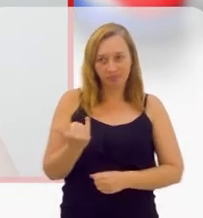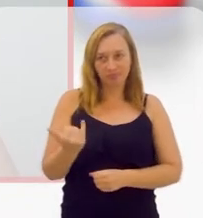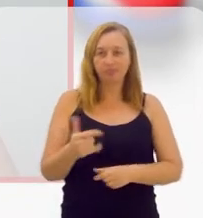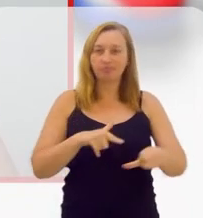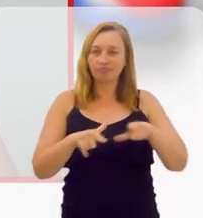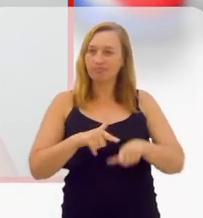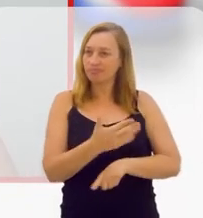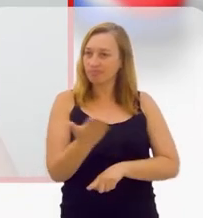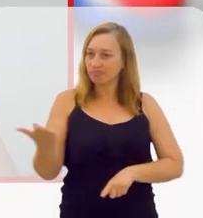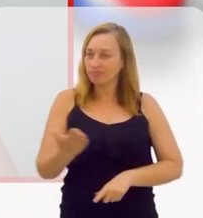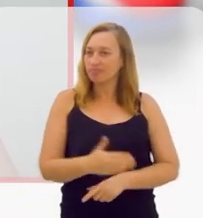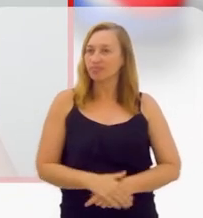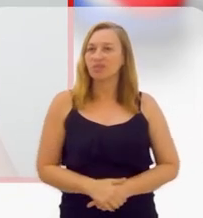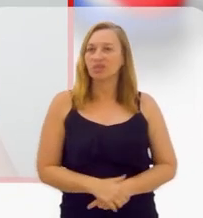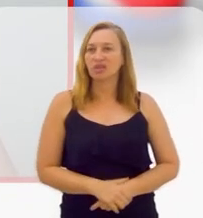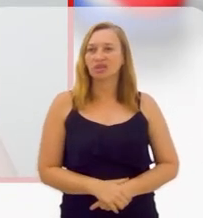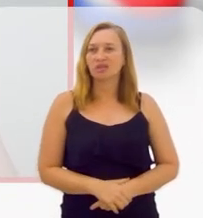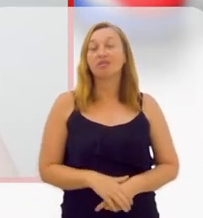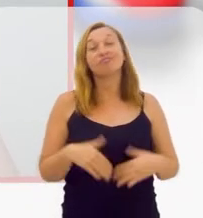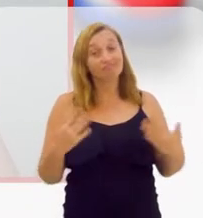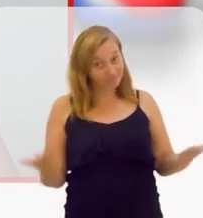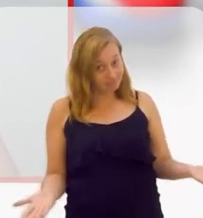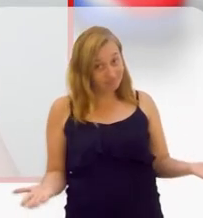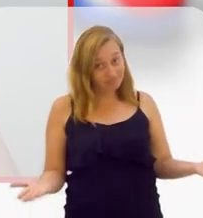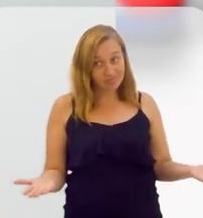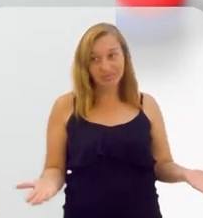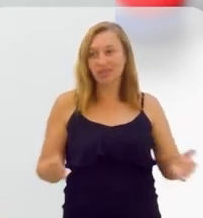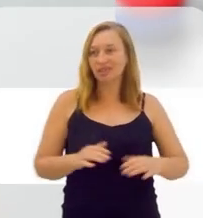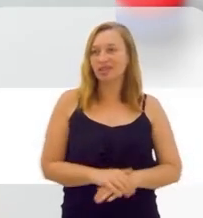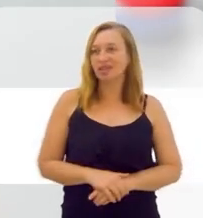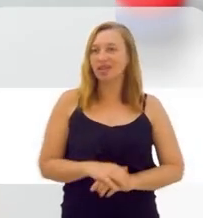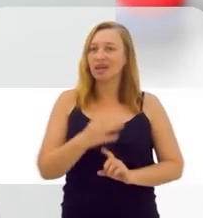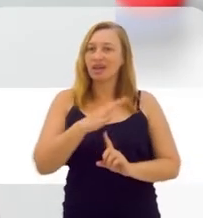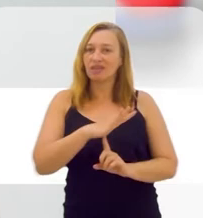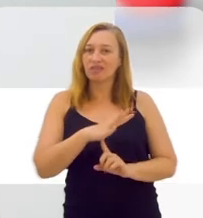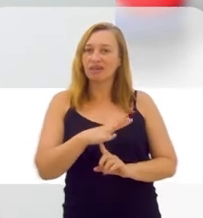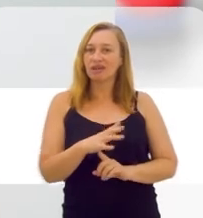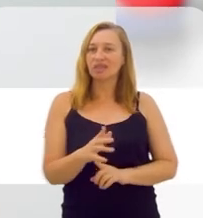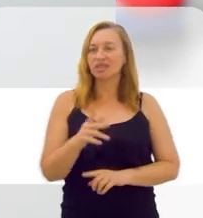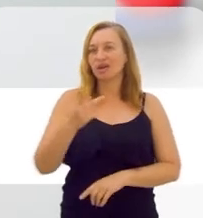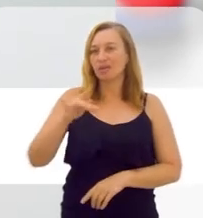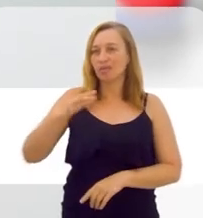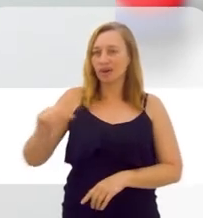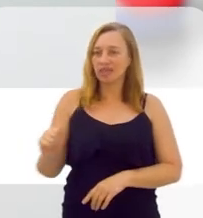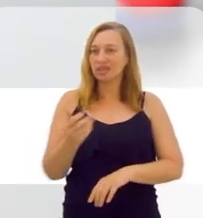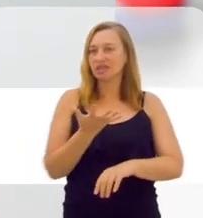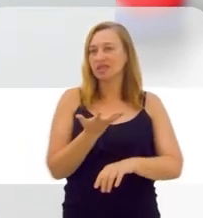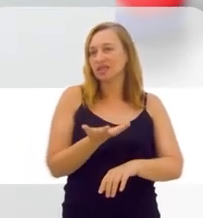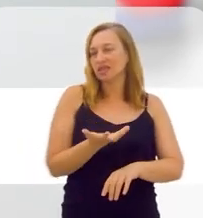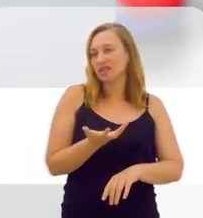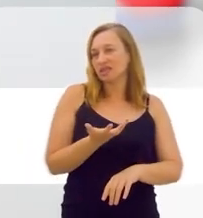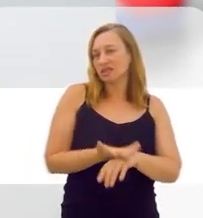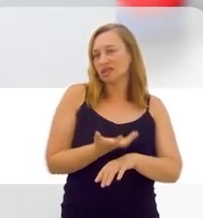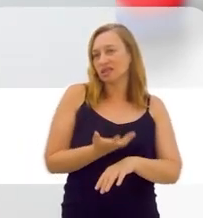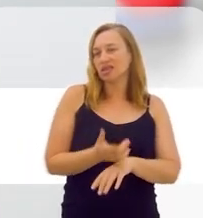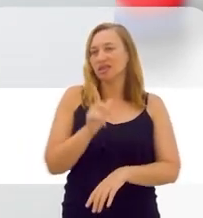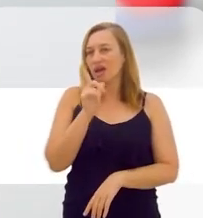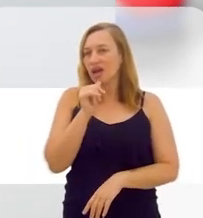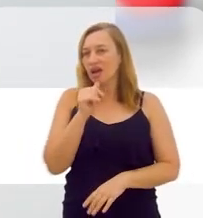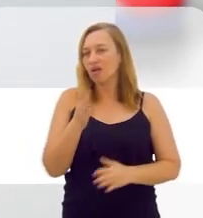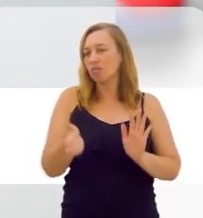falar para a gente desse trabalho de vocês. Então, a Feira da Praça das Águas, ela foi uma proposta